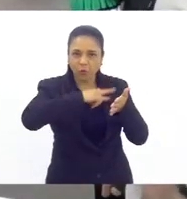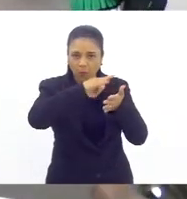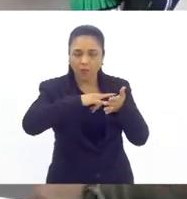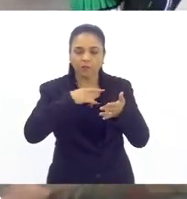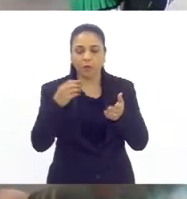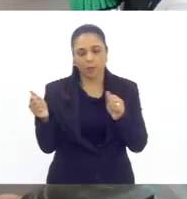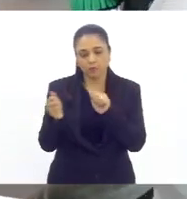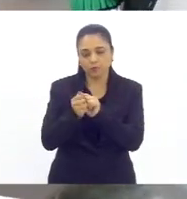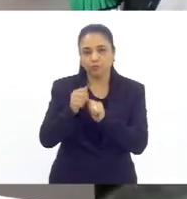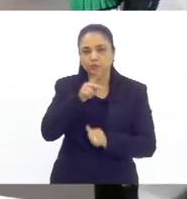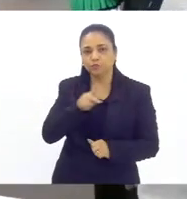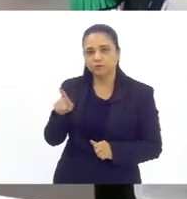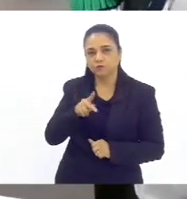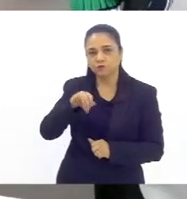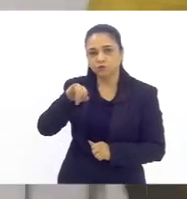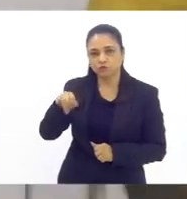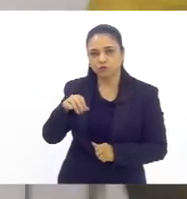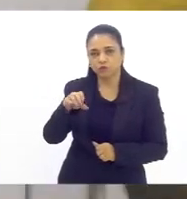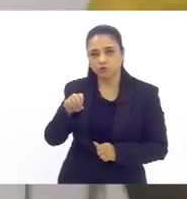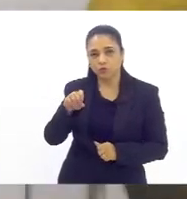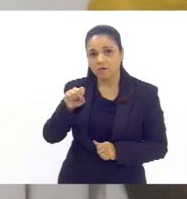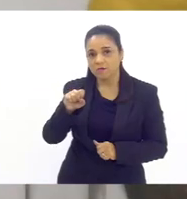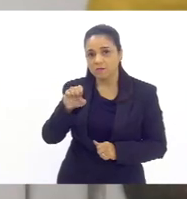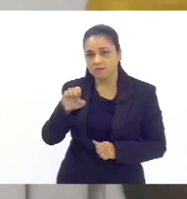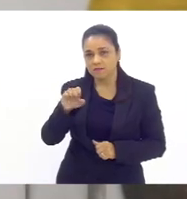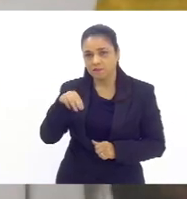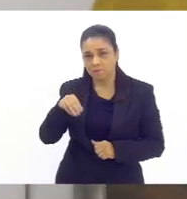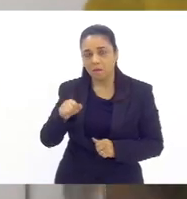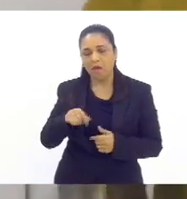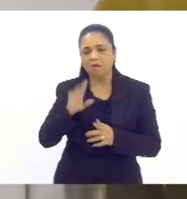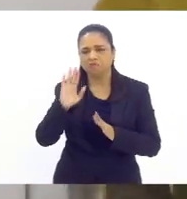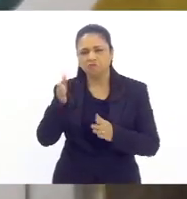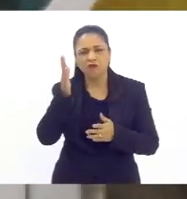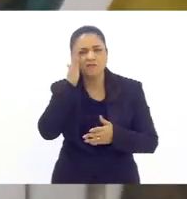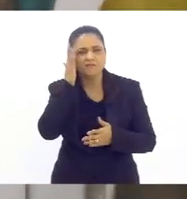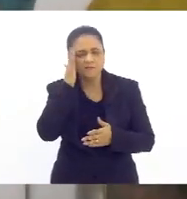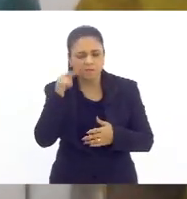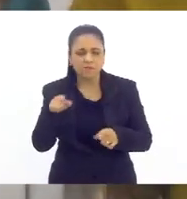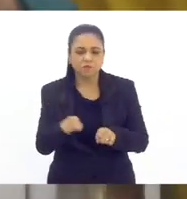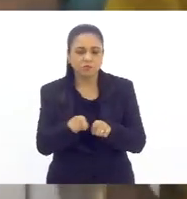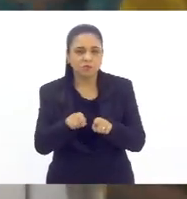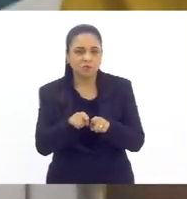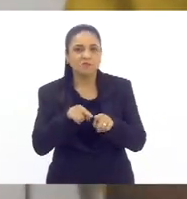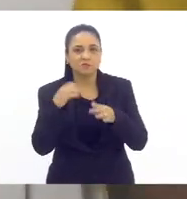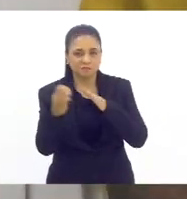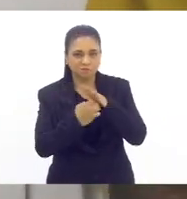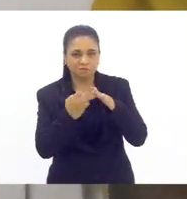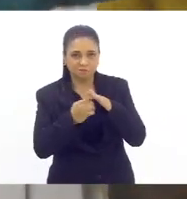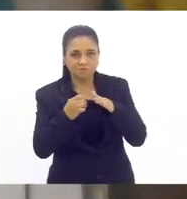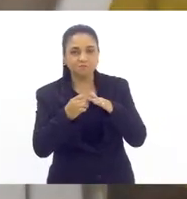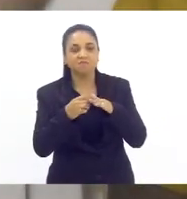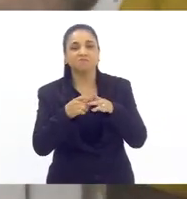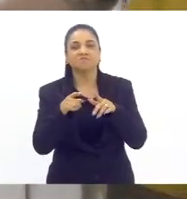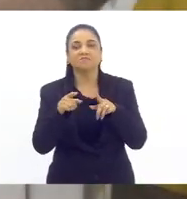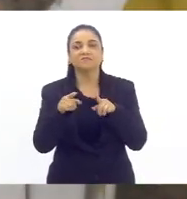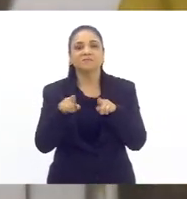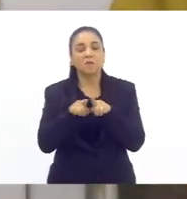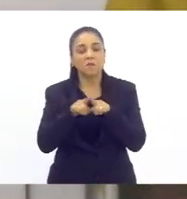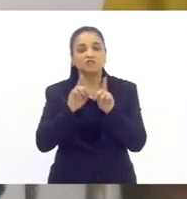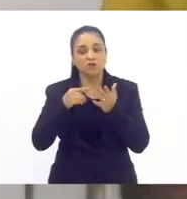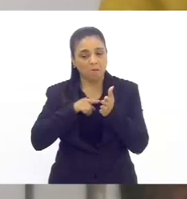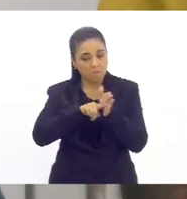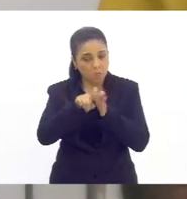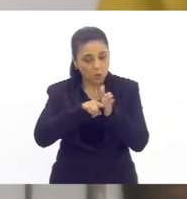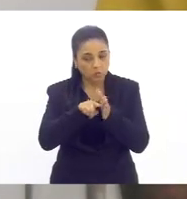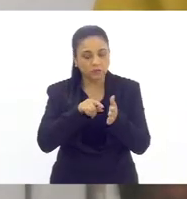fazer se bem que já estão todas essas entidades todas que você mencionou tão todos presentes aqui então já já receberam a pergunta a gente vai apenas